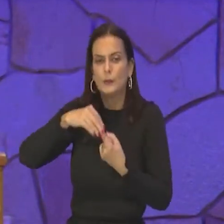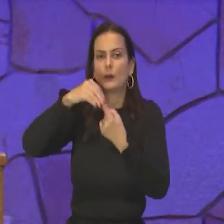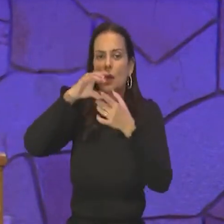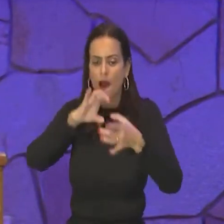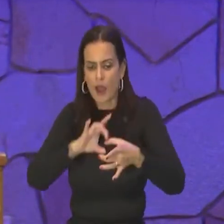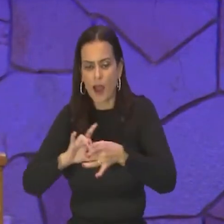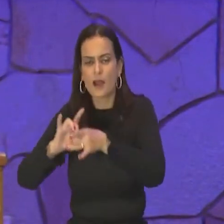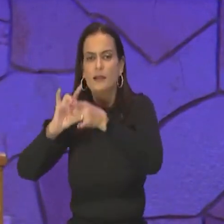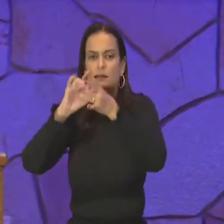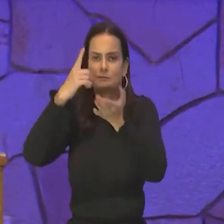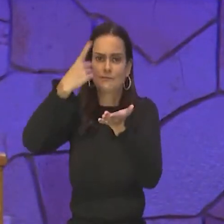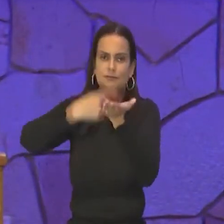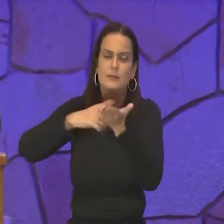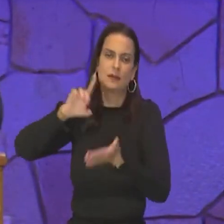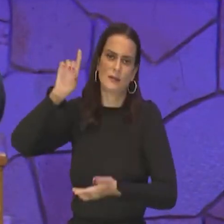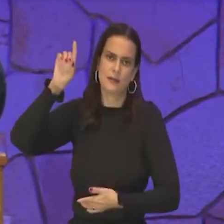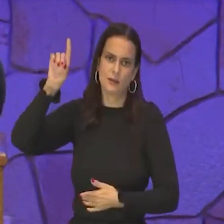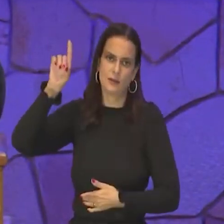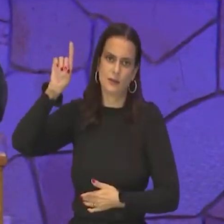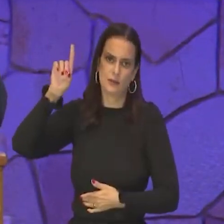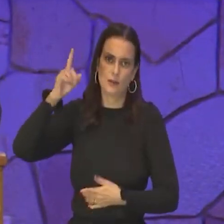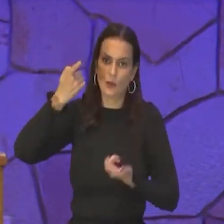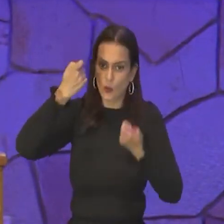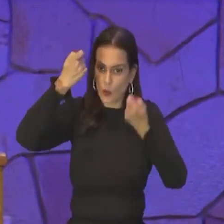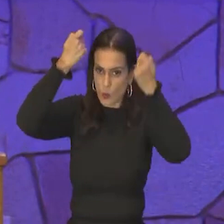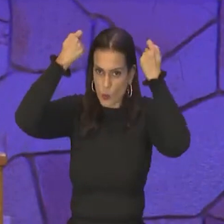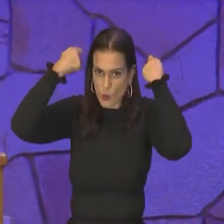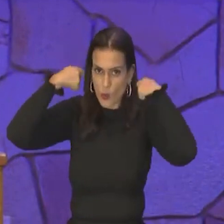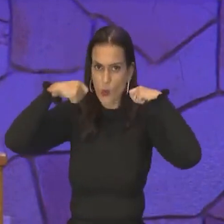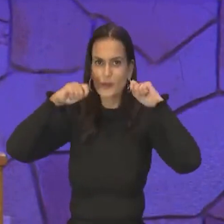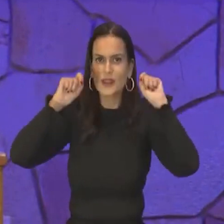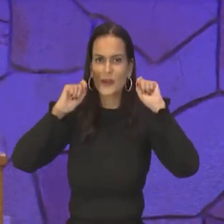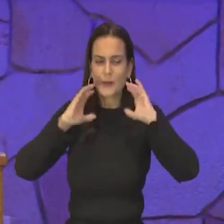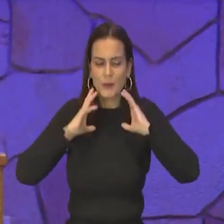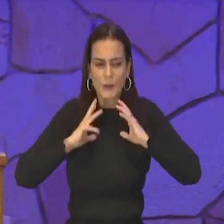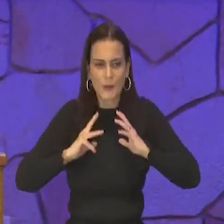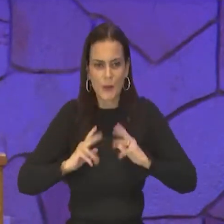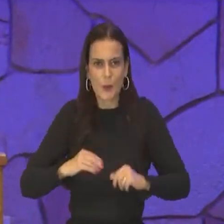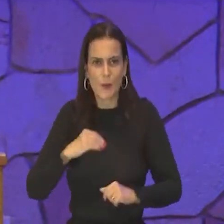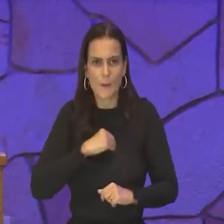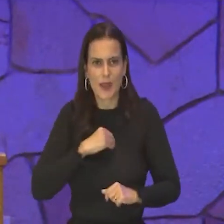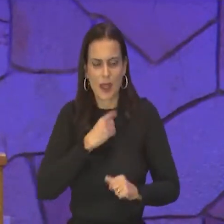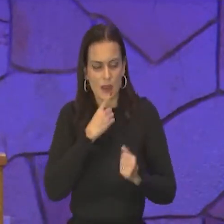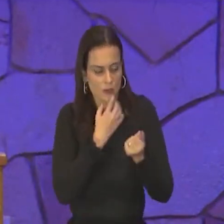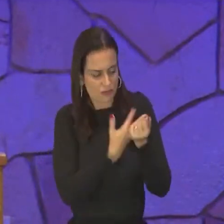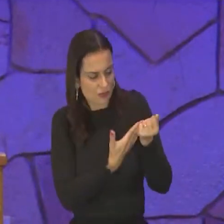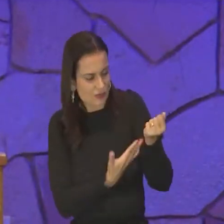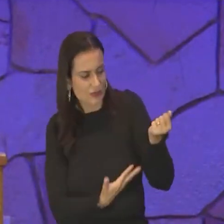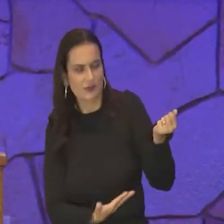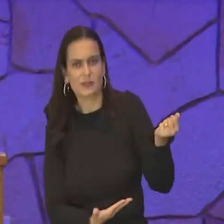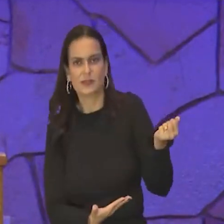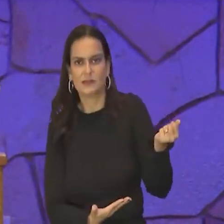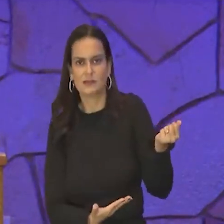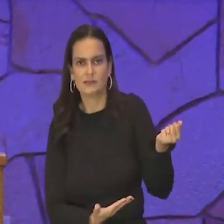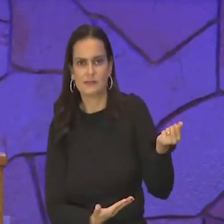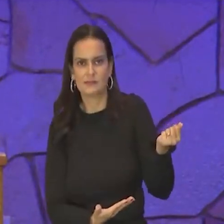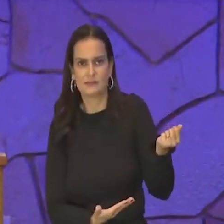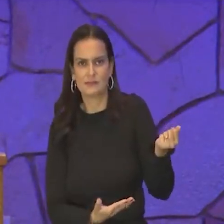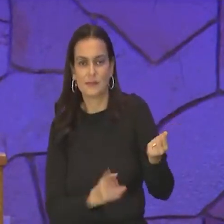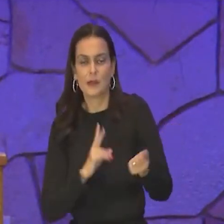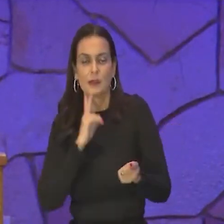com Deus, de que o Cordeiro que tira o pecado do mundo através do sangue. E a ceia tem